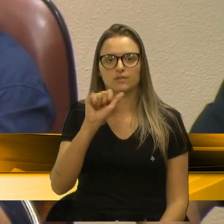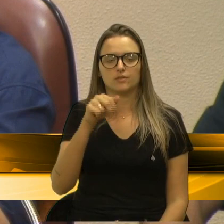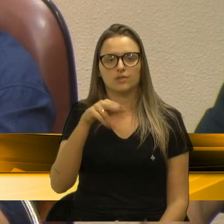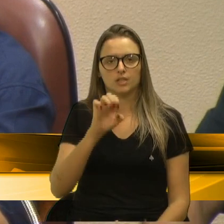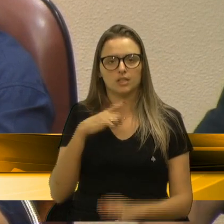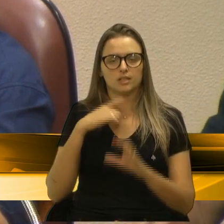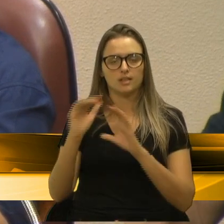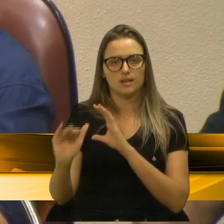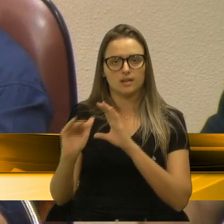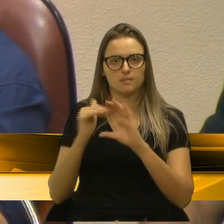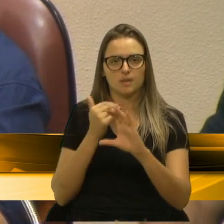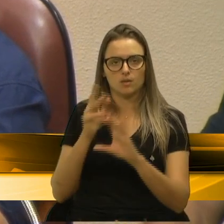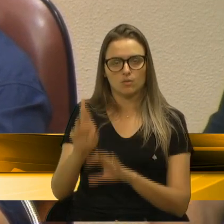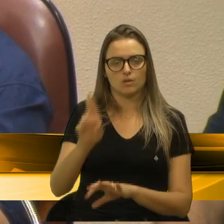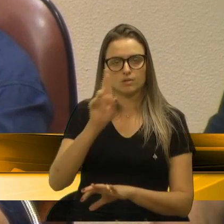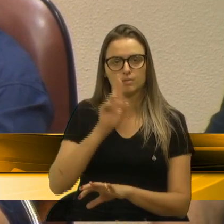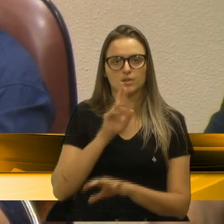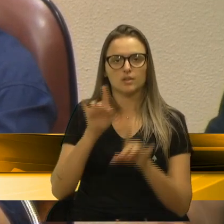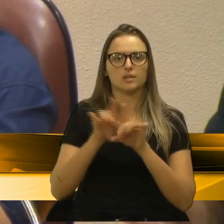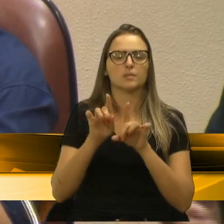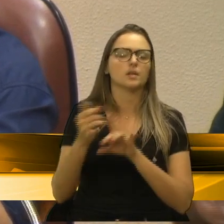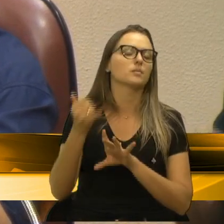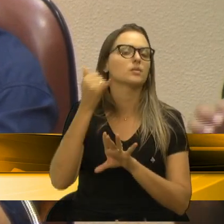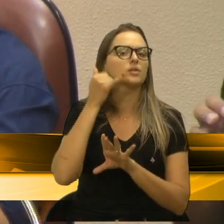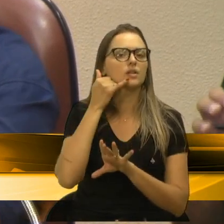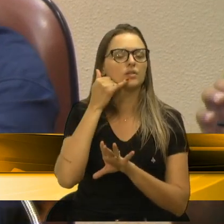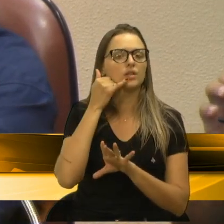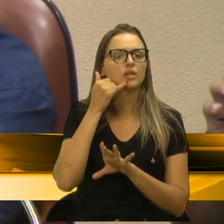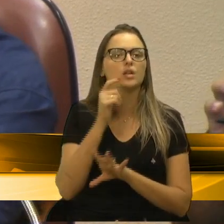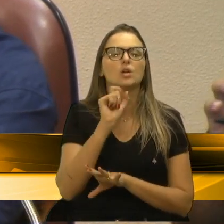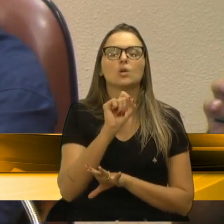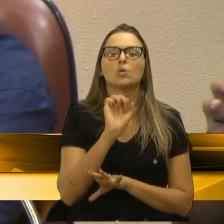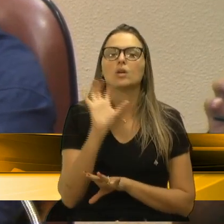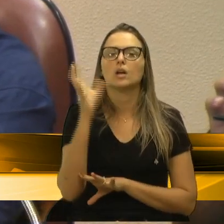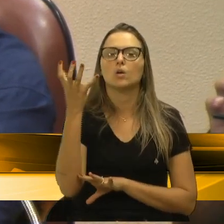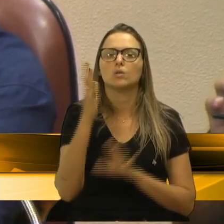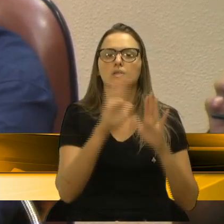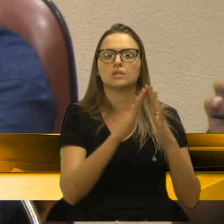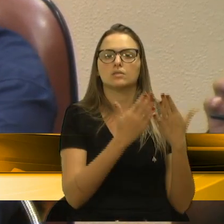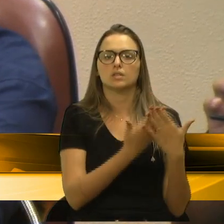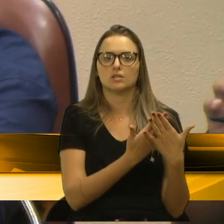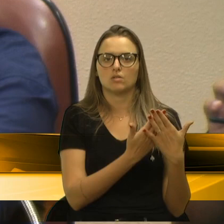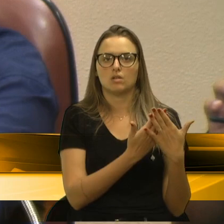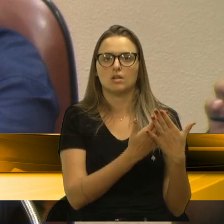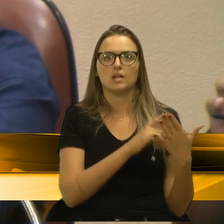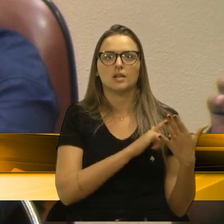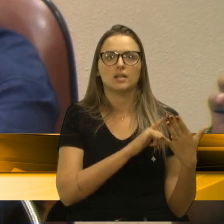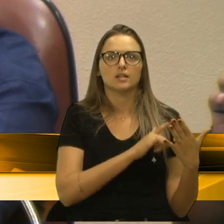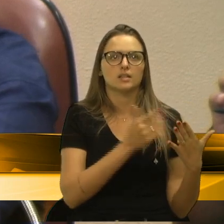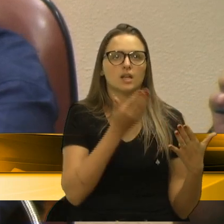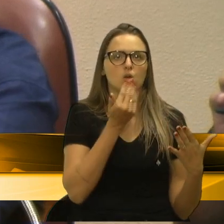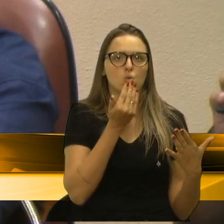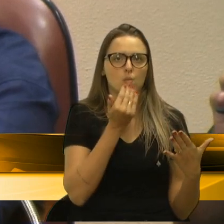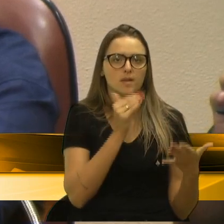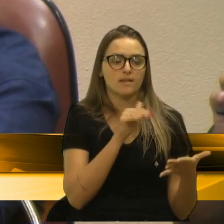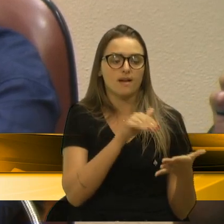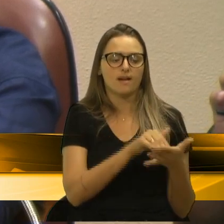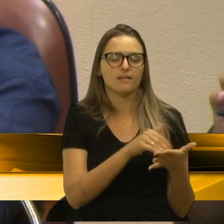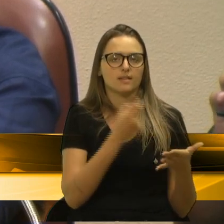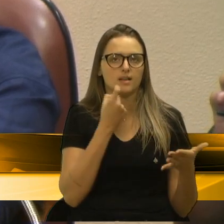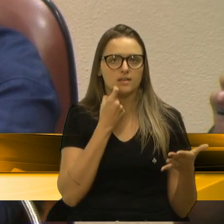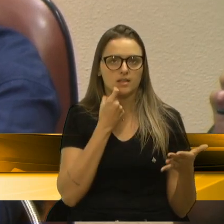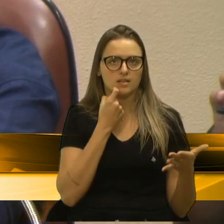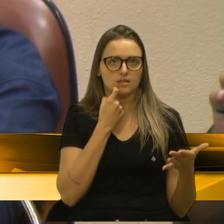e-mail e também pelo telefone, que o que aconteceu naquela escola? Ela tem merenda até sexta-feira. Tá? E